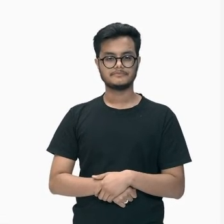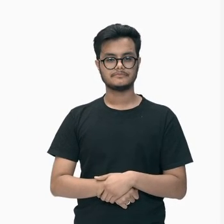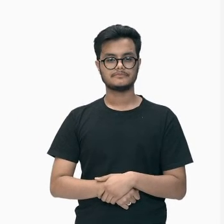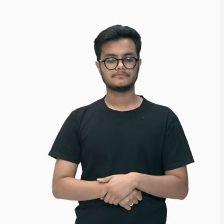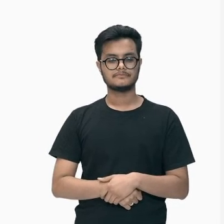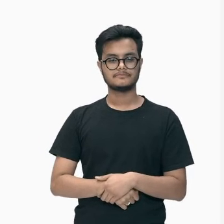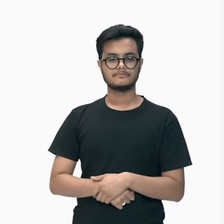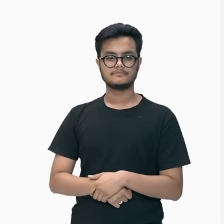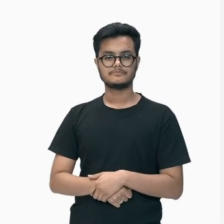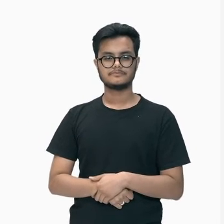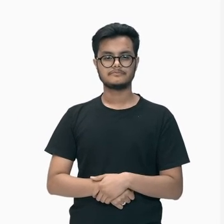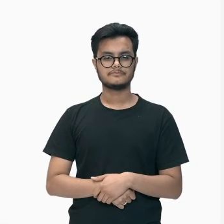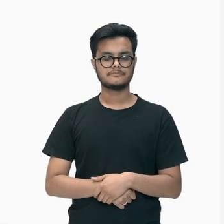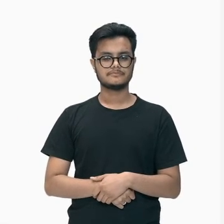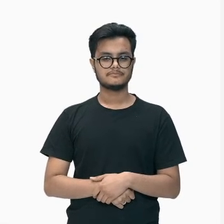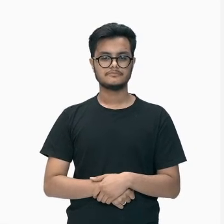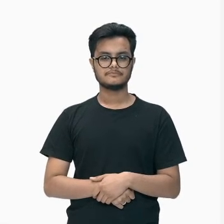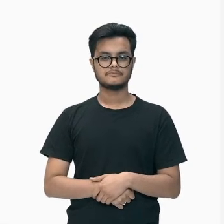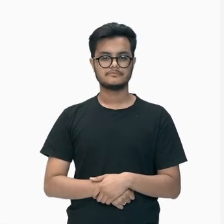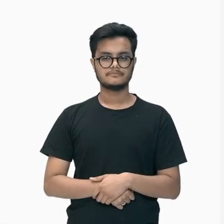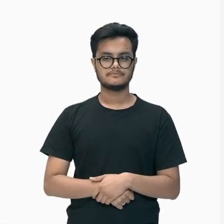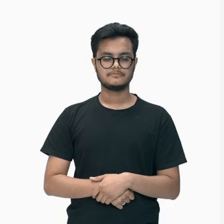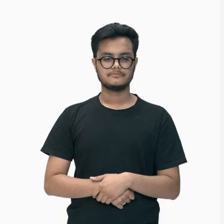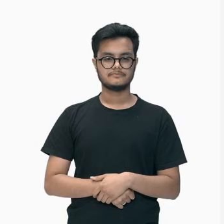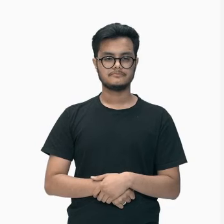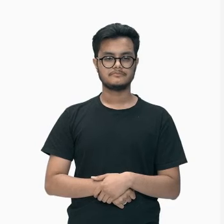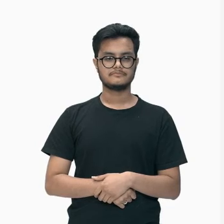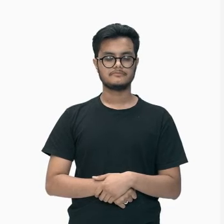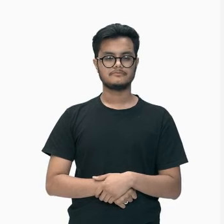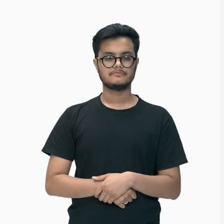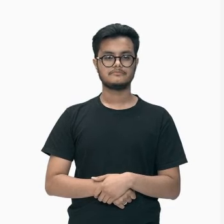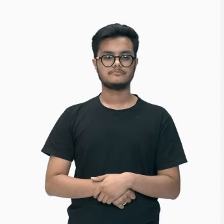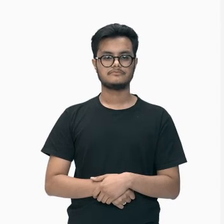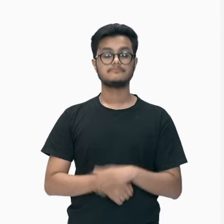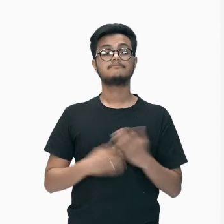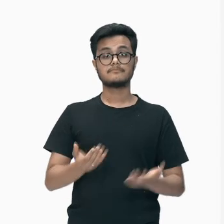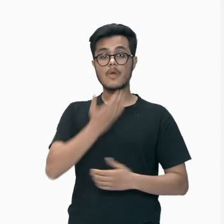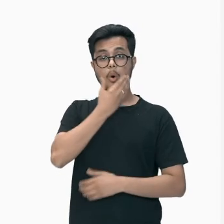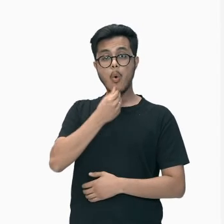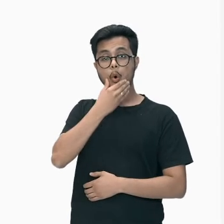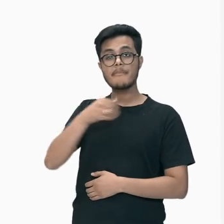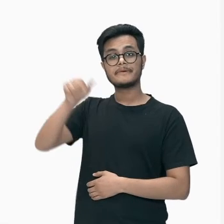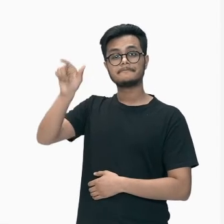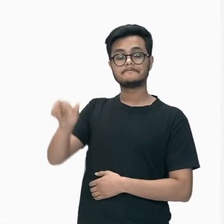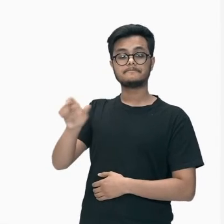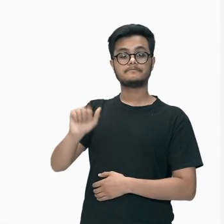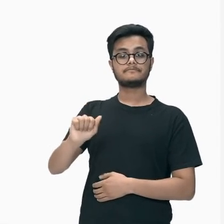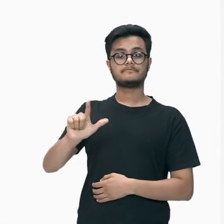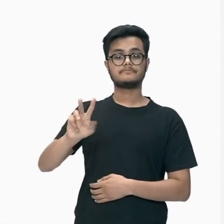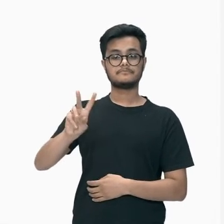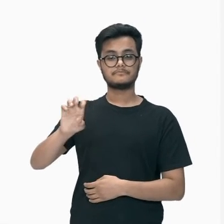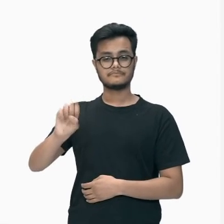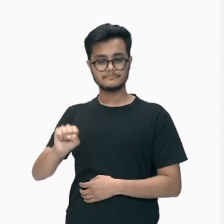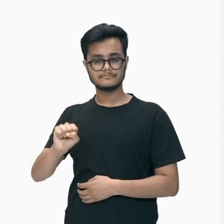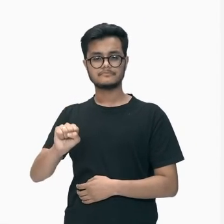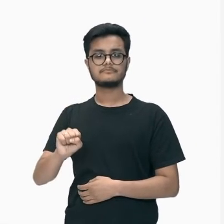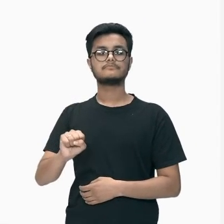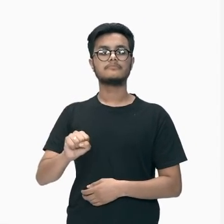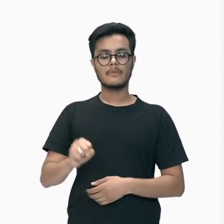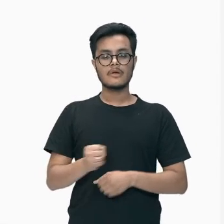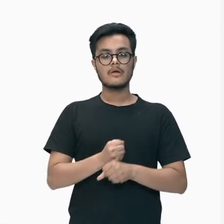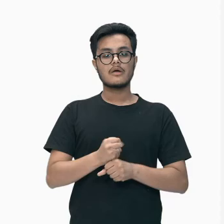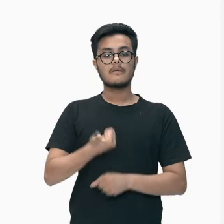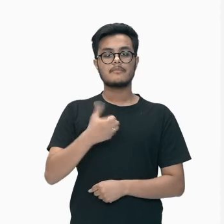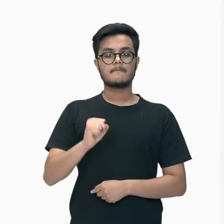pagavam menos imposto do que outros países. Aí, Alves Branco, em